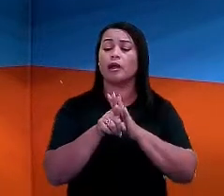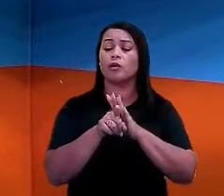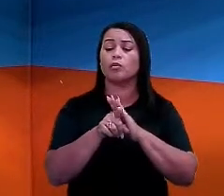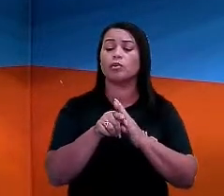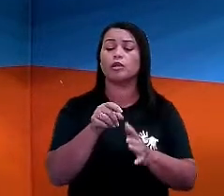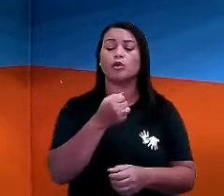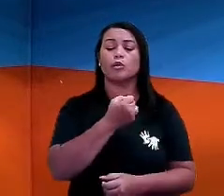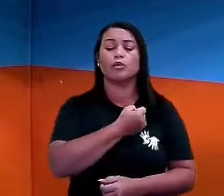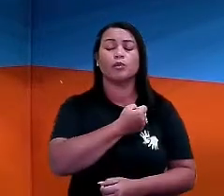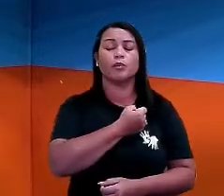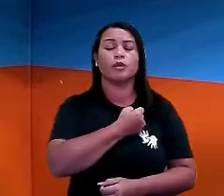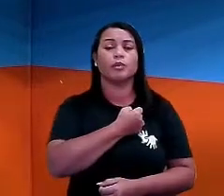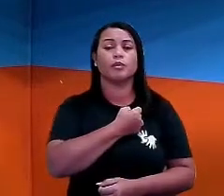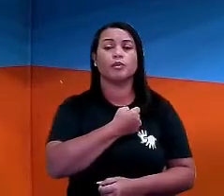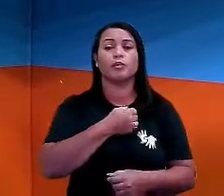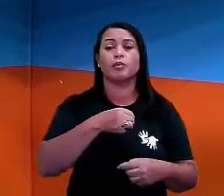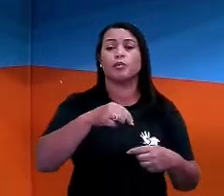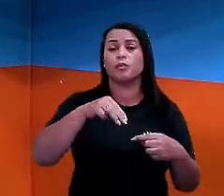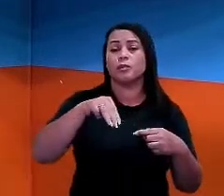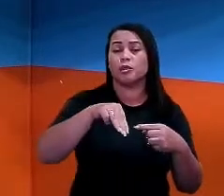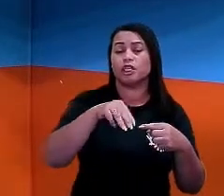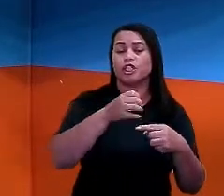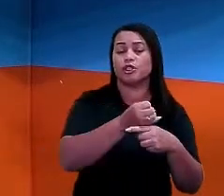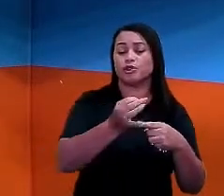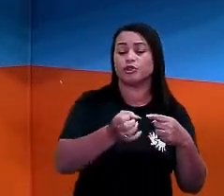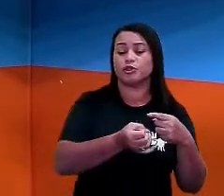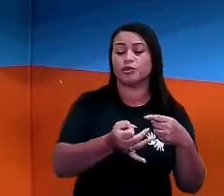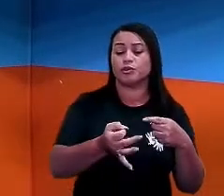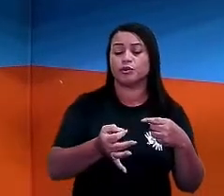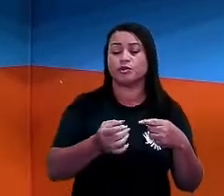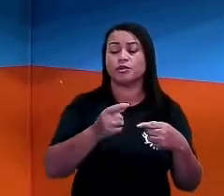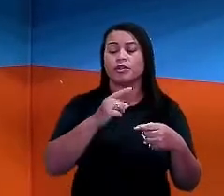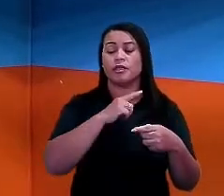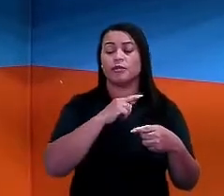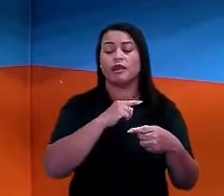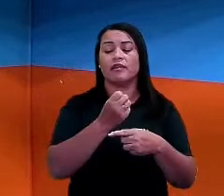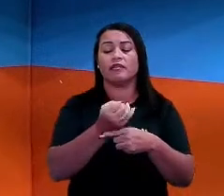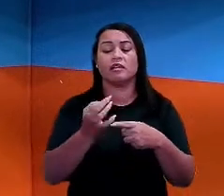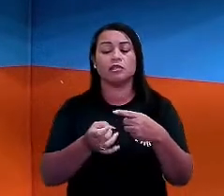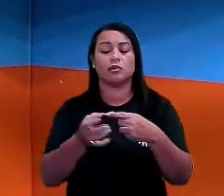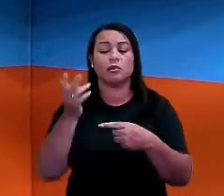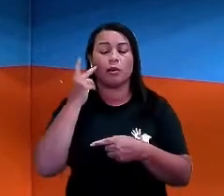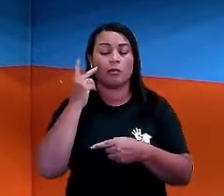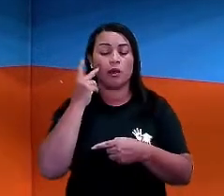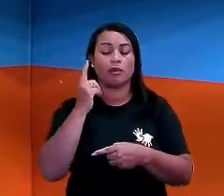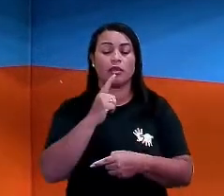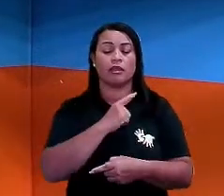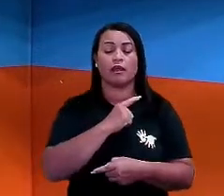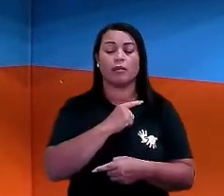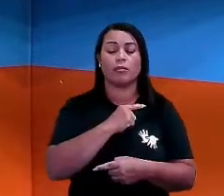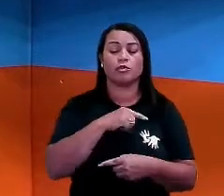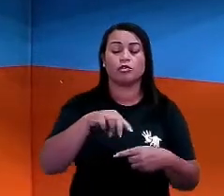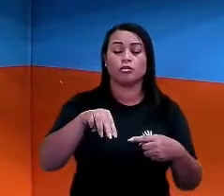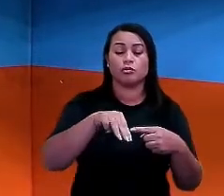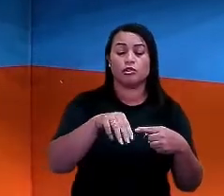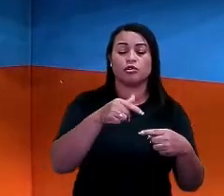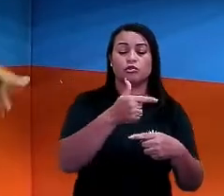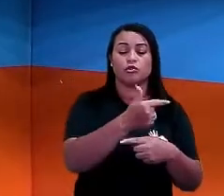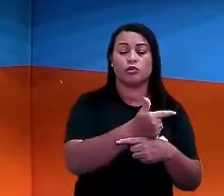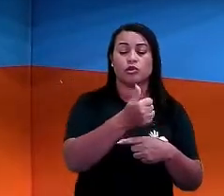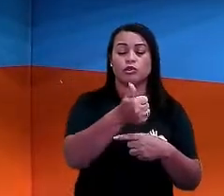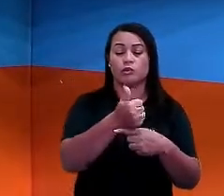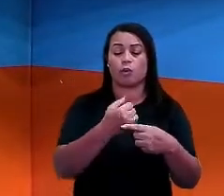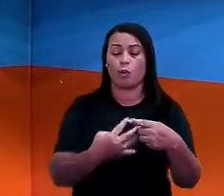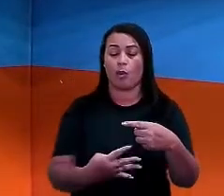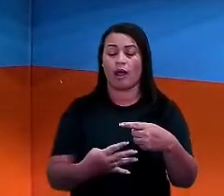misto e fração, não é? No número misto nós temos 2, 1/4 e na fração 9/4,